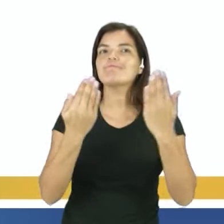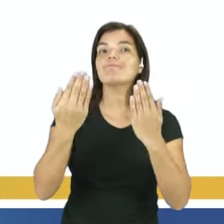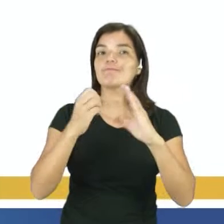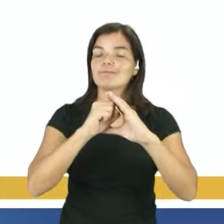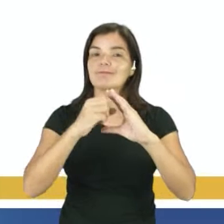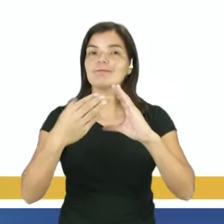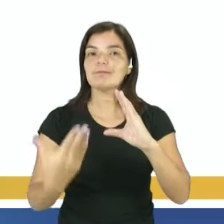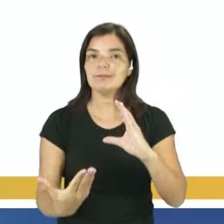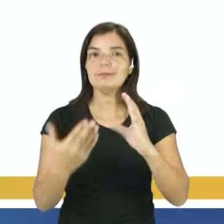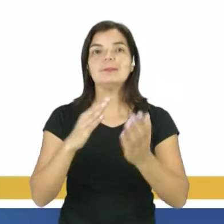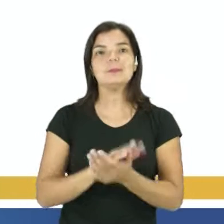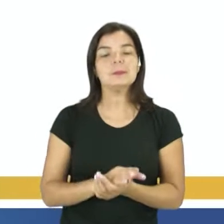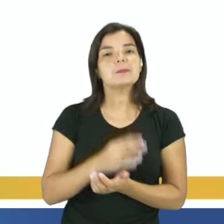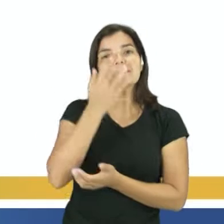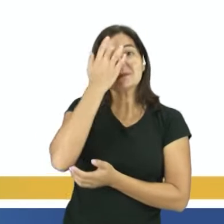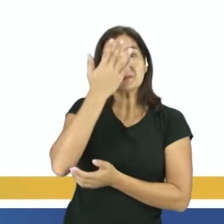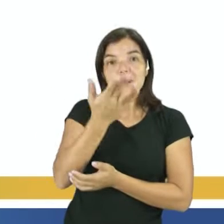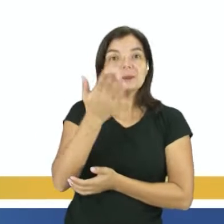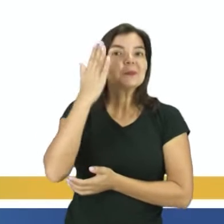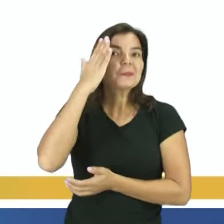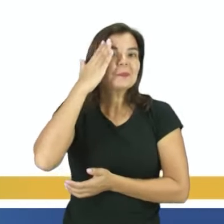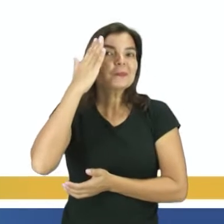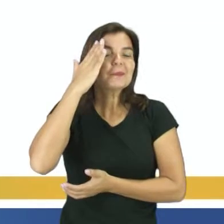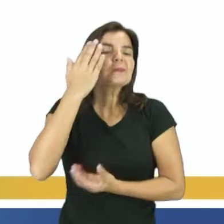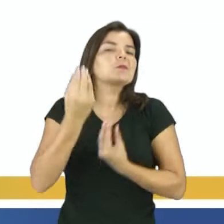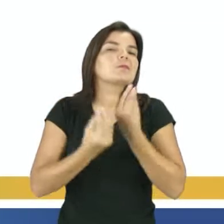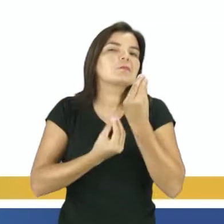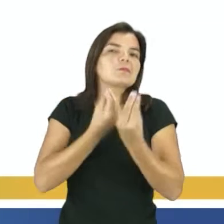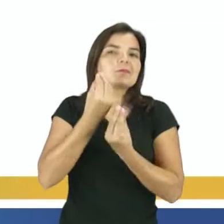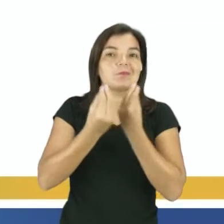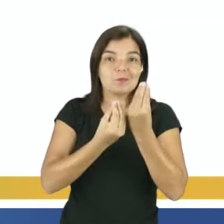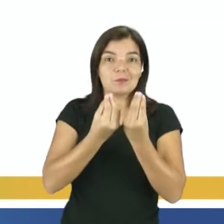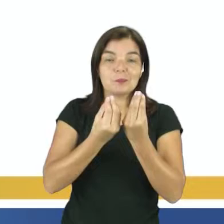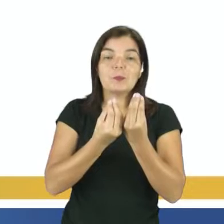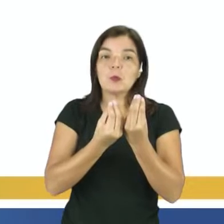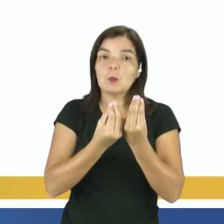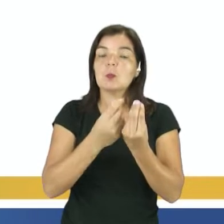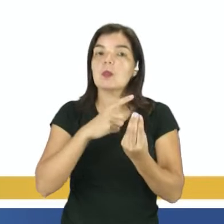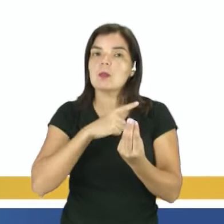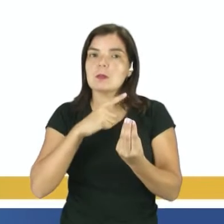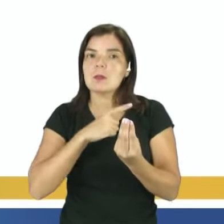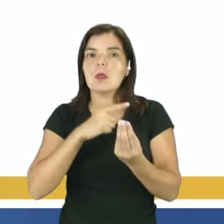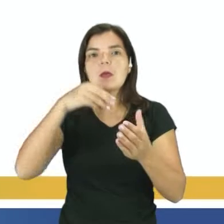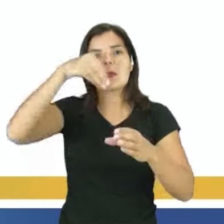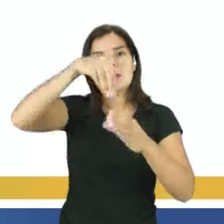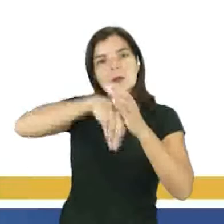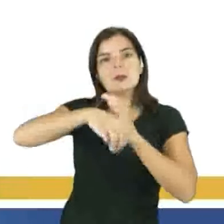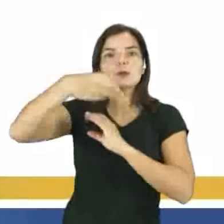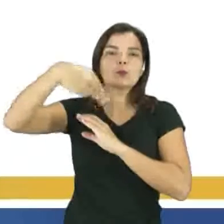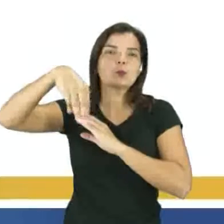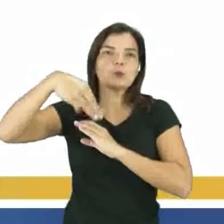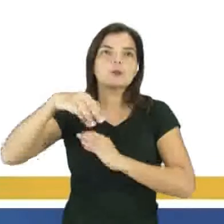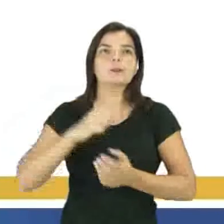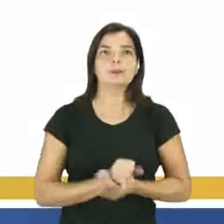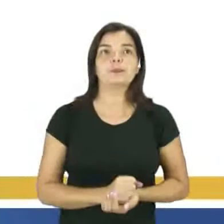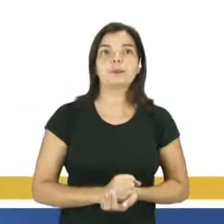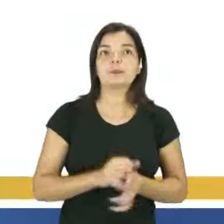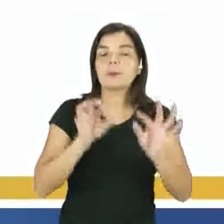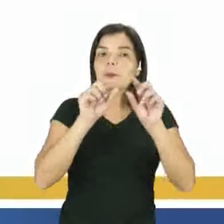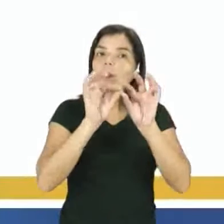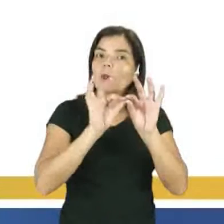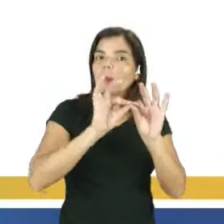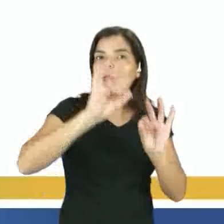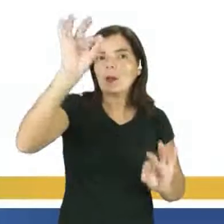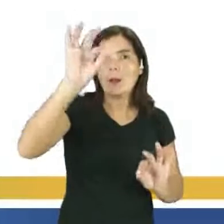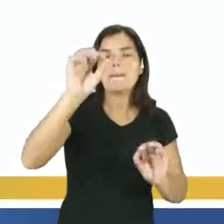comparações e características que facilitam a gente entender como esses entes se comportam geometricamente. Então vamos lá. A